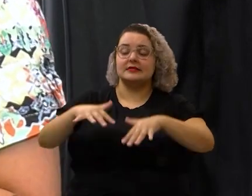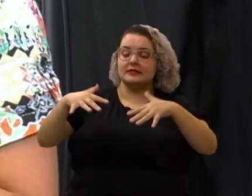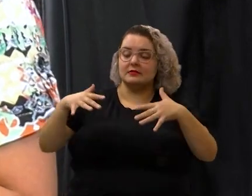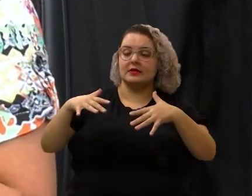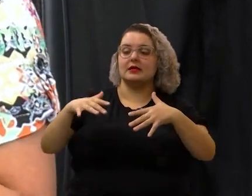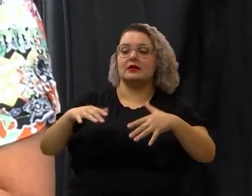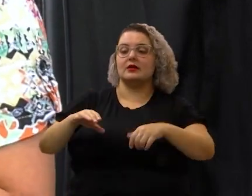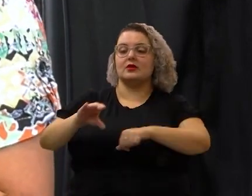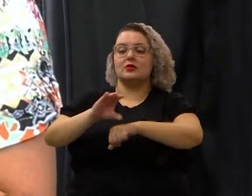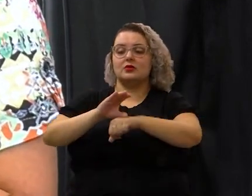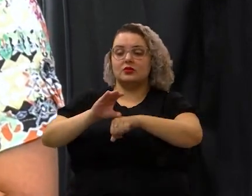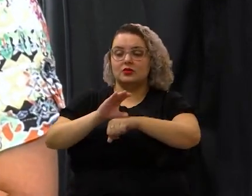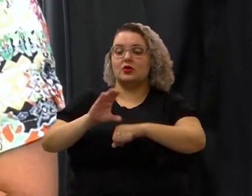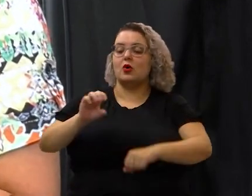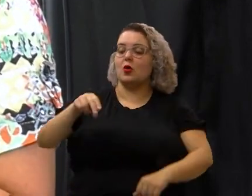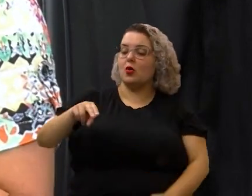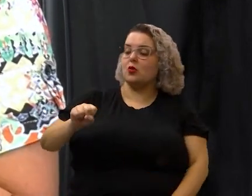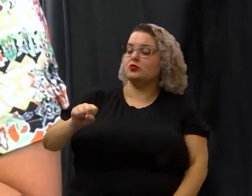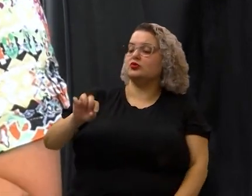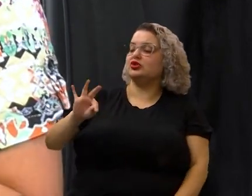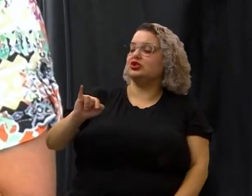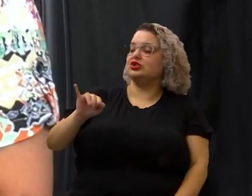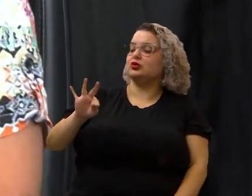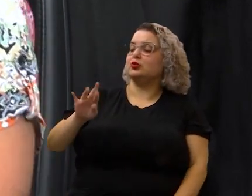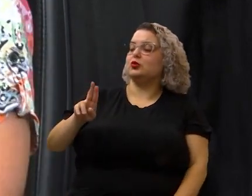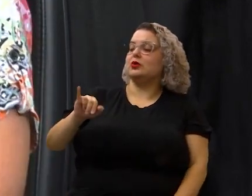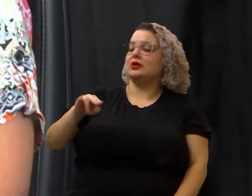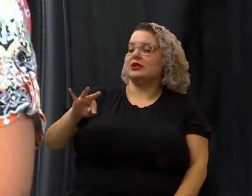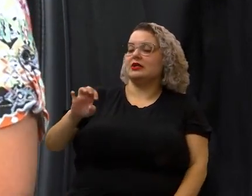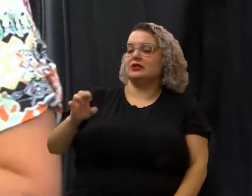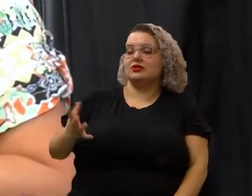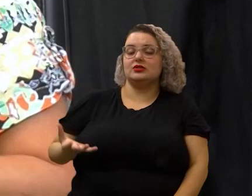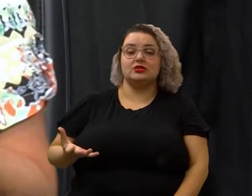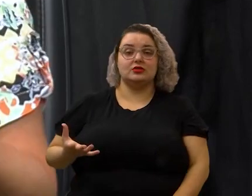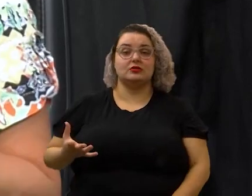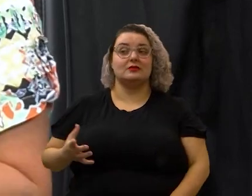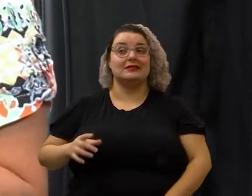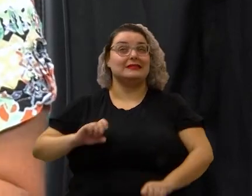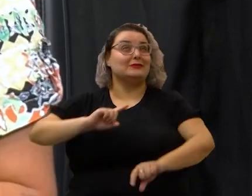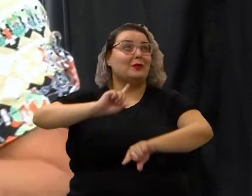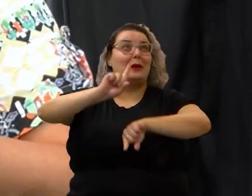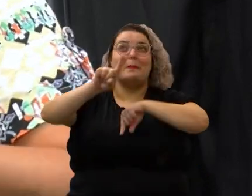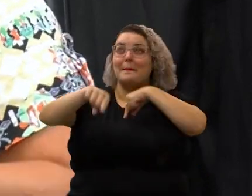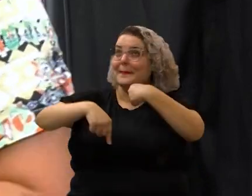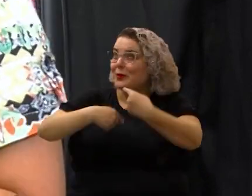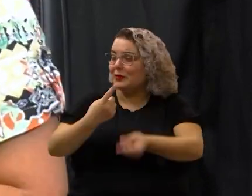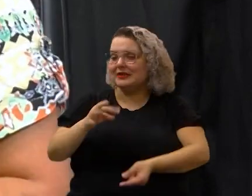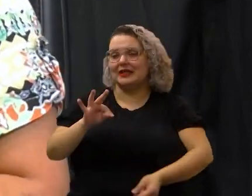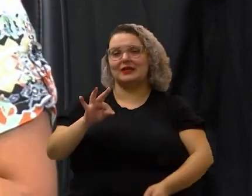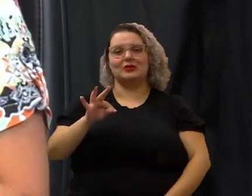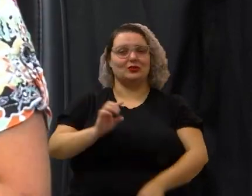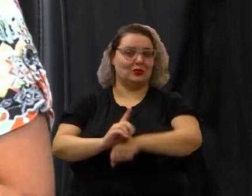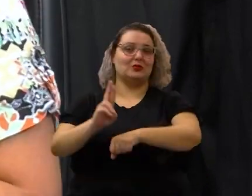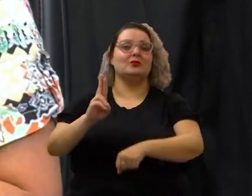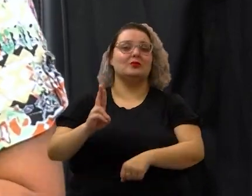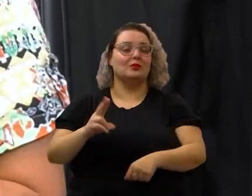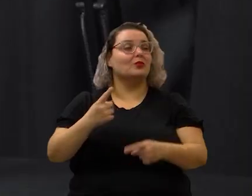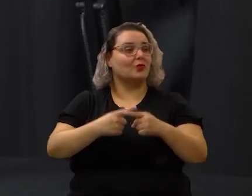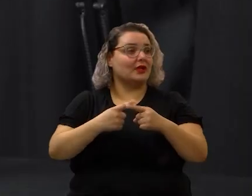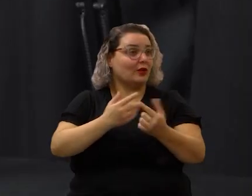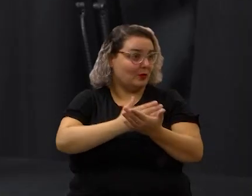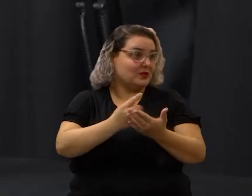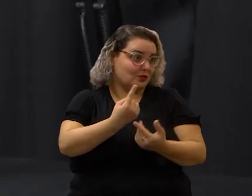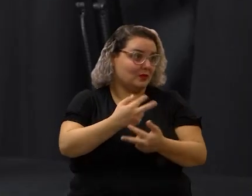estou fazendo uma etnografia da Assembleia Constituinte, especificamente, dei uma pirueta no meu doutorado. Porque era uma coisa,